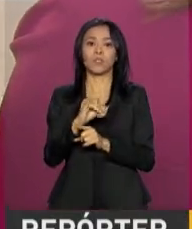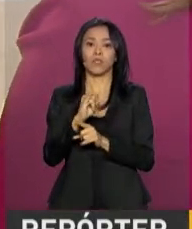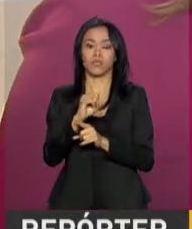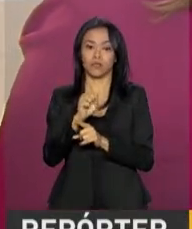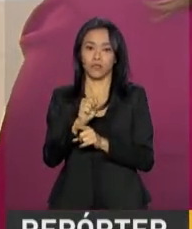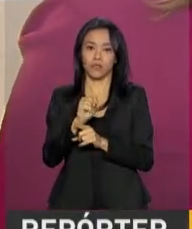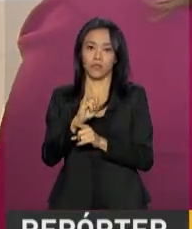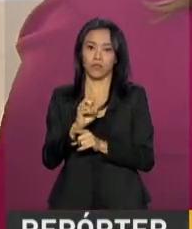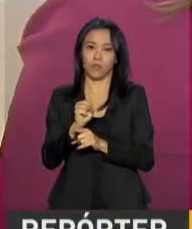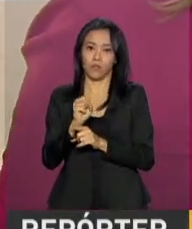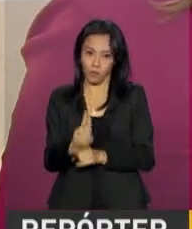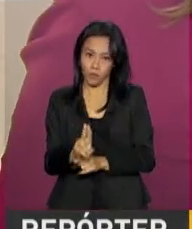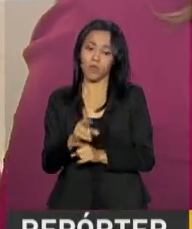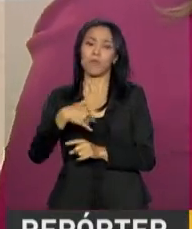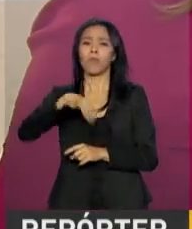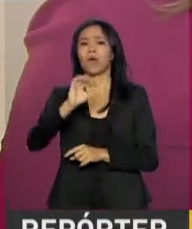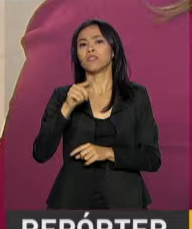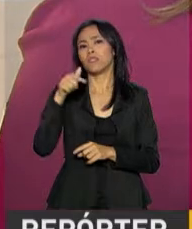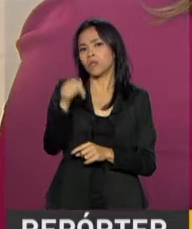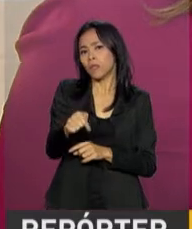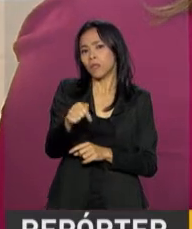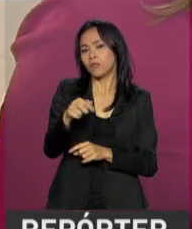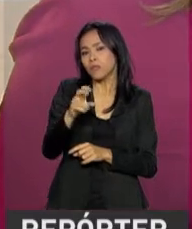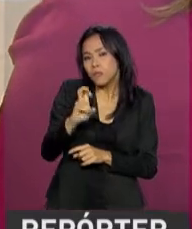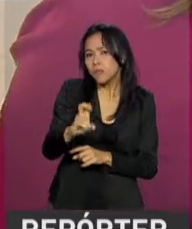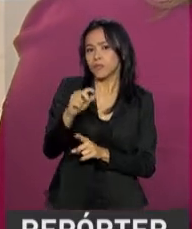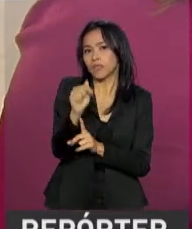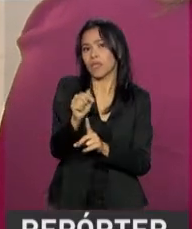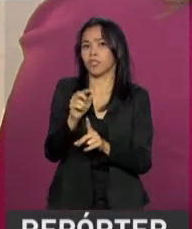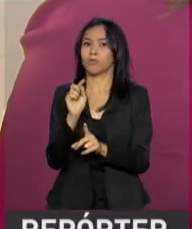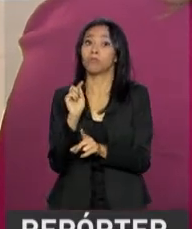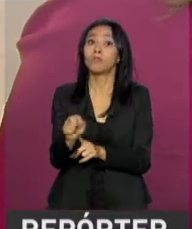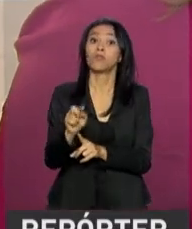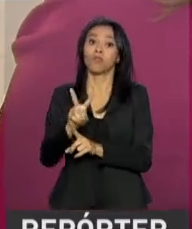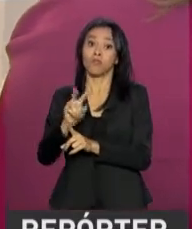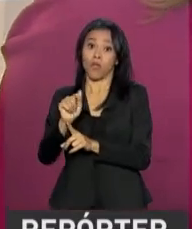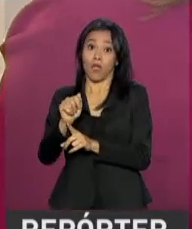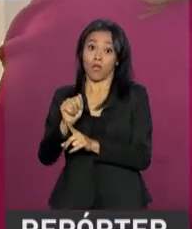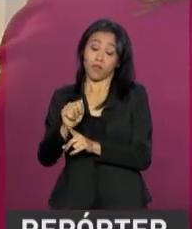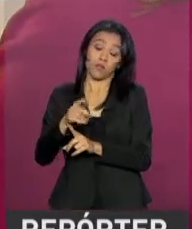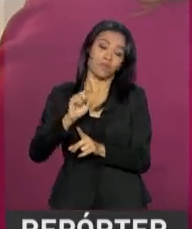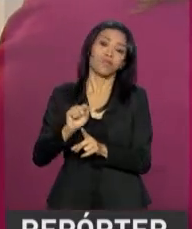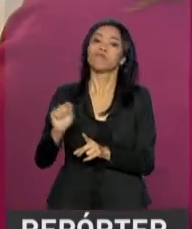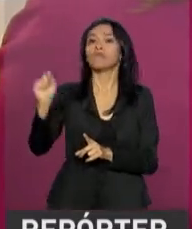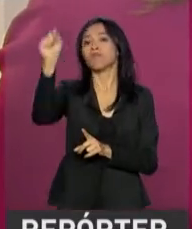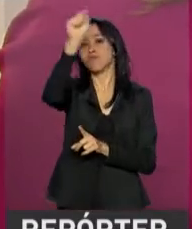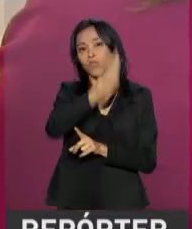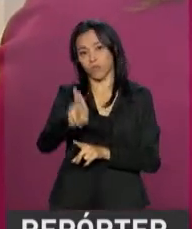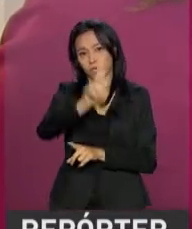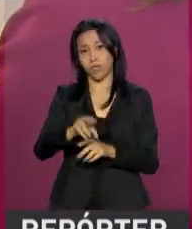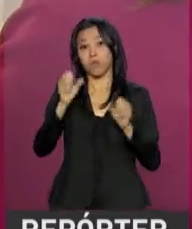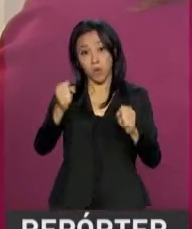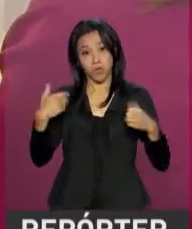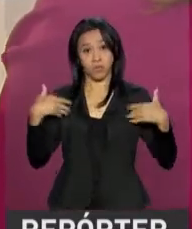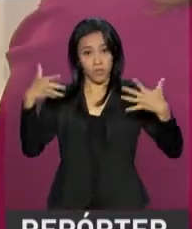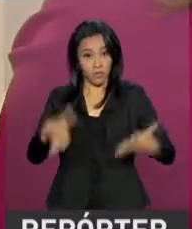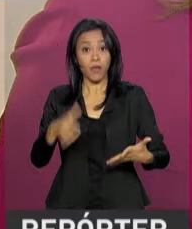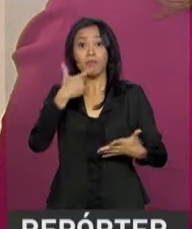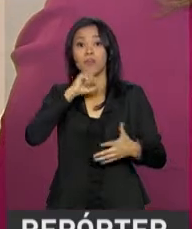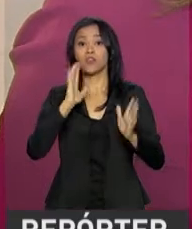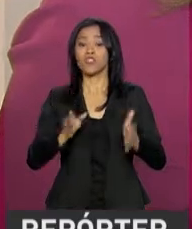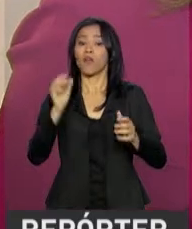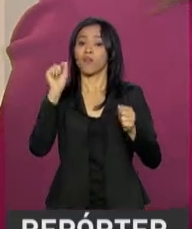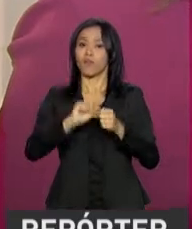de 57 mil vagas em 68 instituições pode concorrer quem fez o exame nacional do ensino médio em